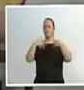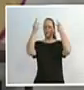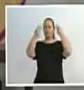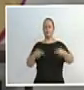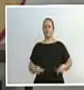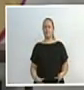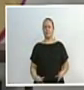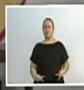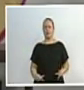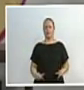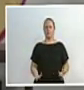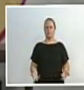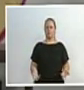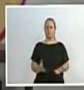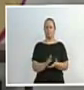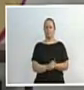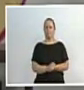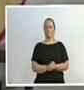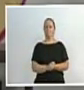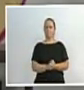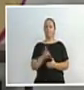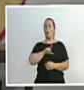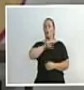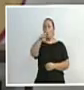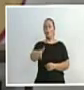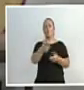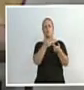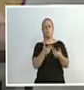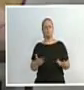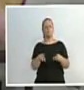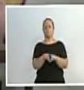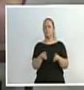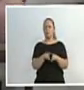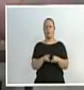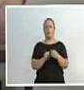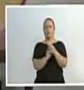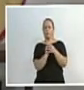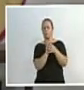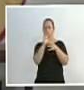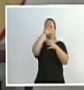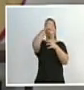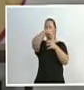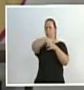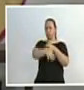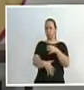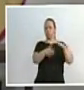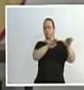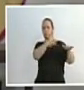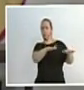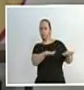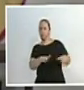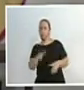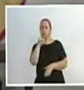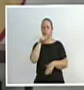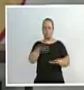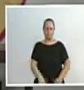Mas outras situações acabam sendo relacionadas como vulcões, terremotos, enchentes,